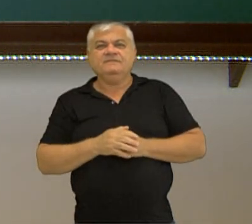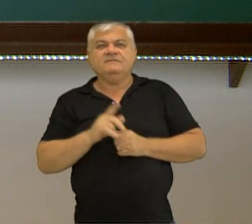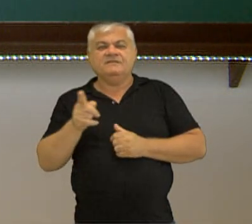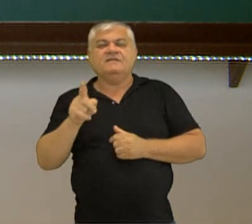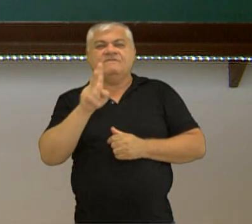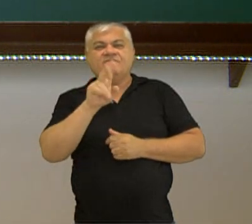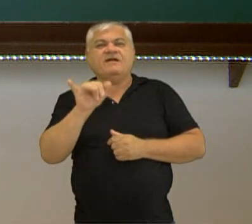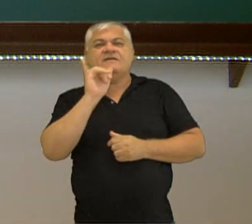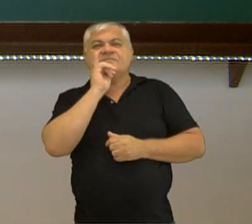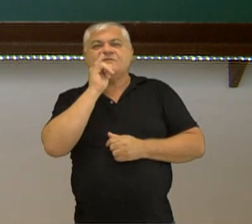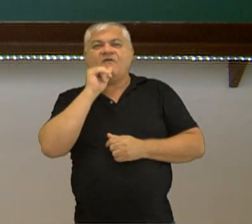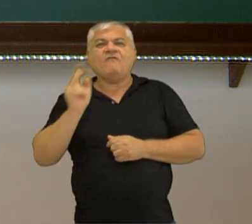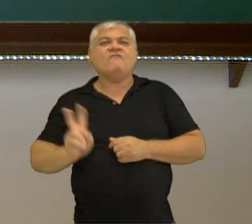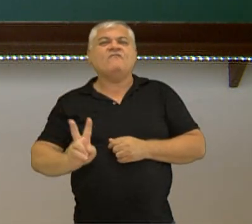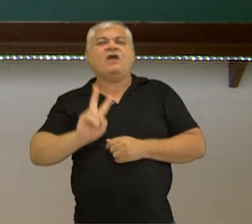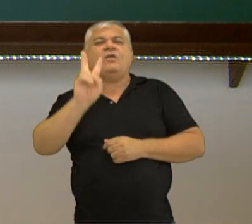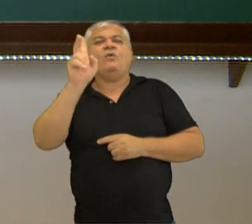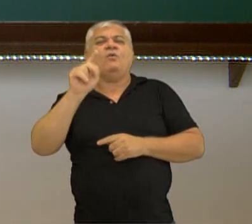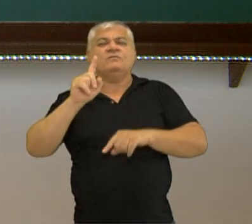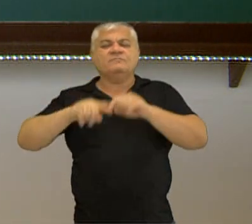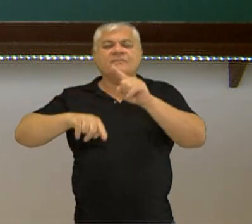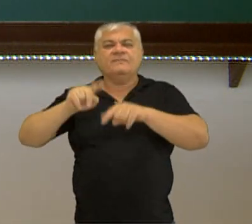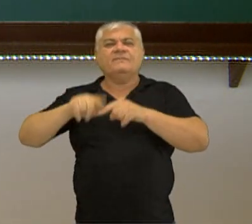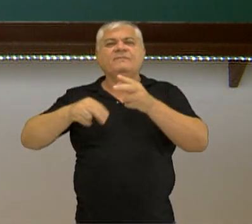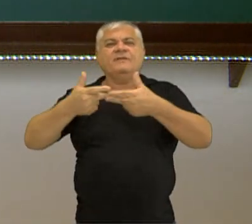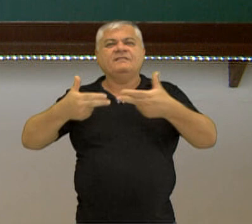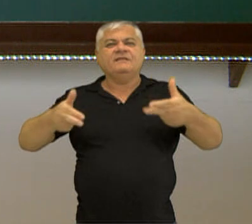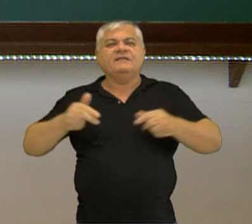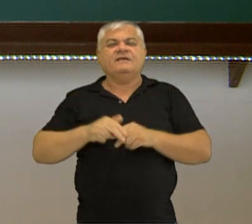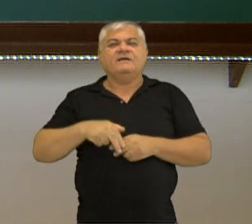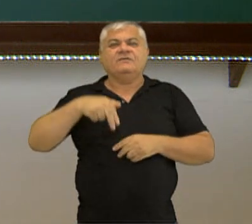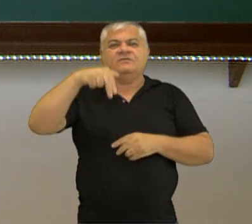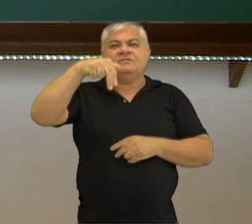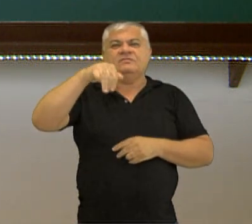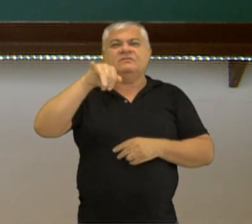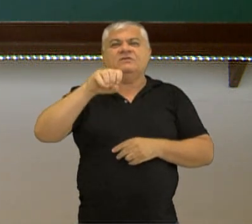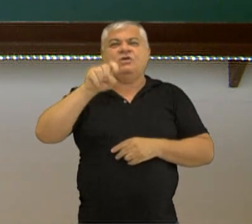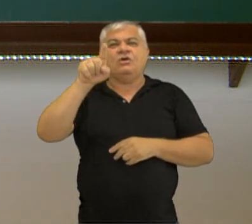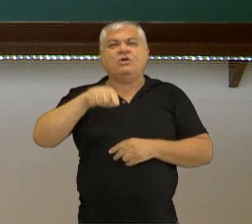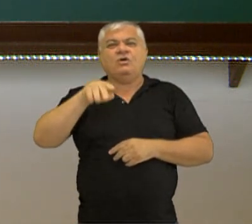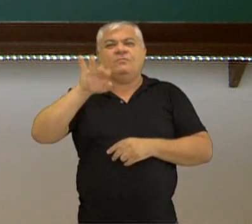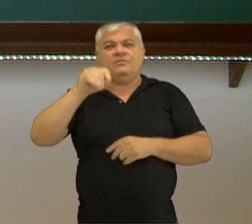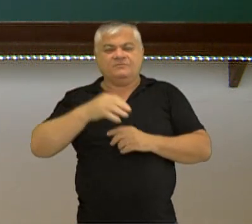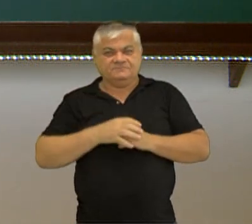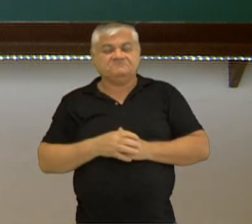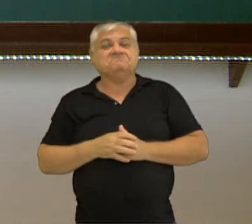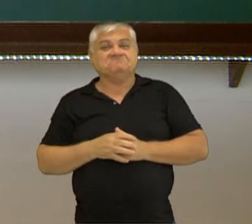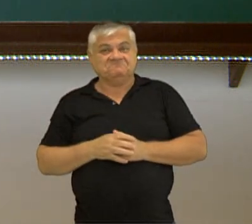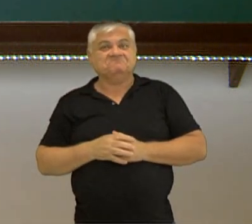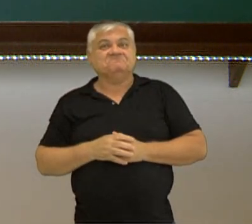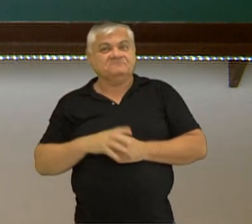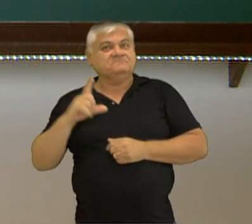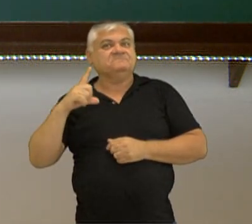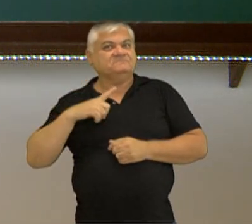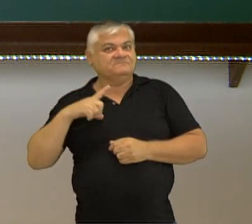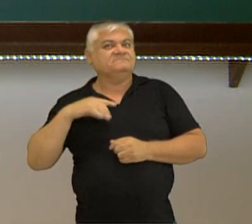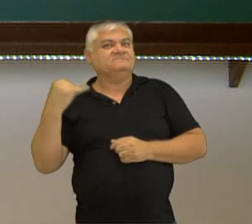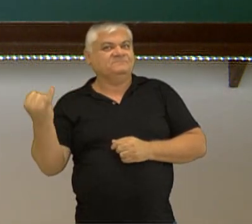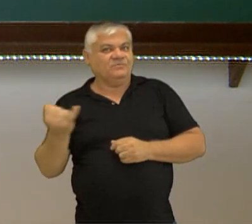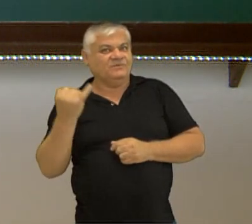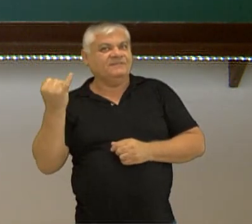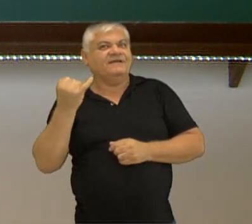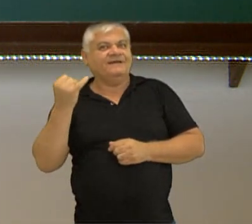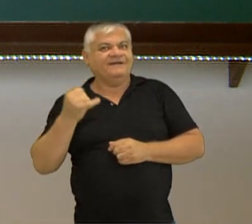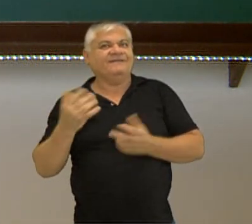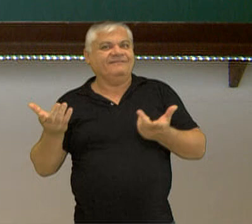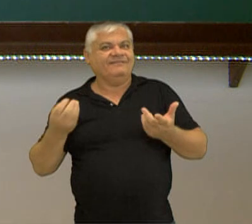determinará o valor comercial da utilização desse metal? Então os metais eles têm sim a importância deles no